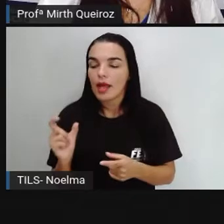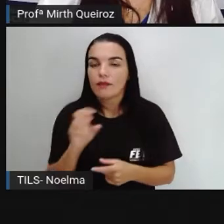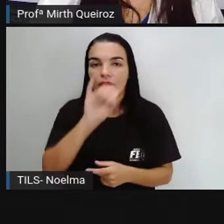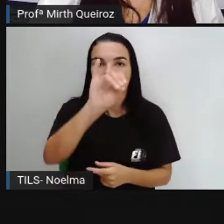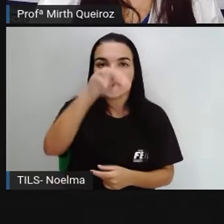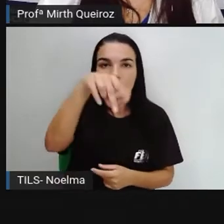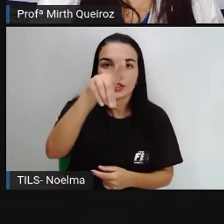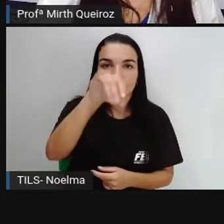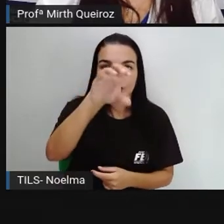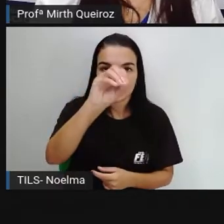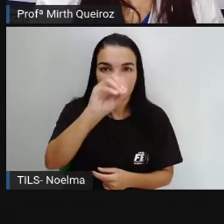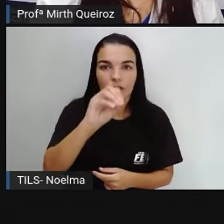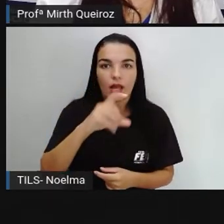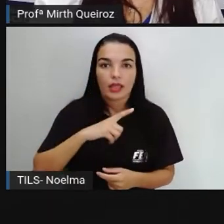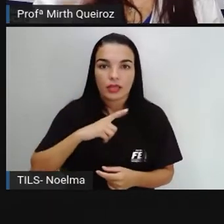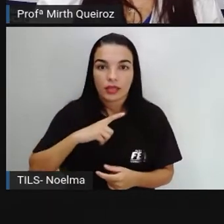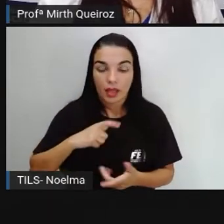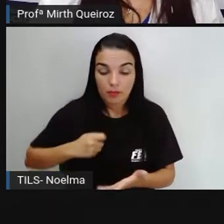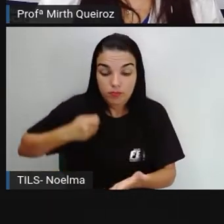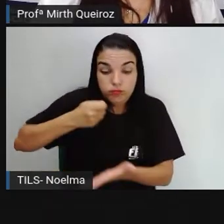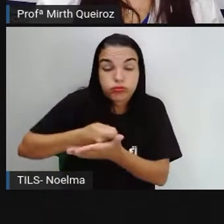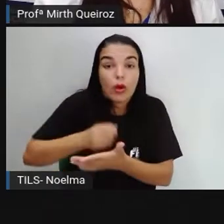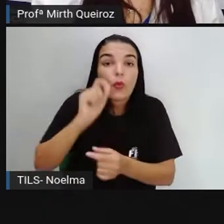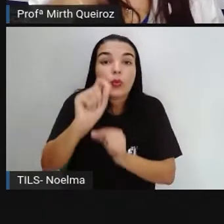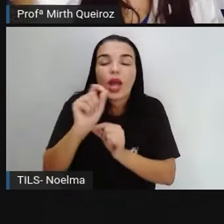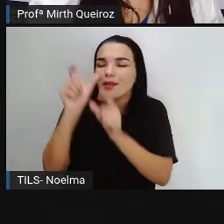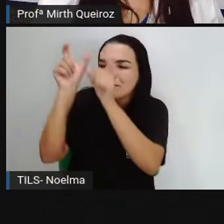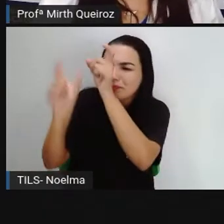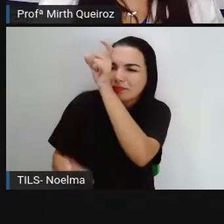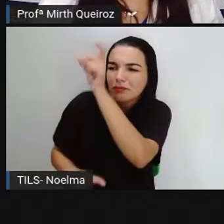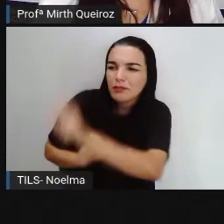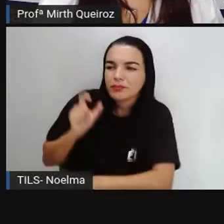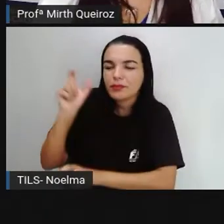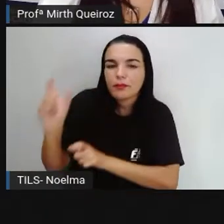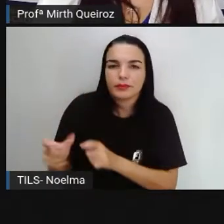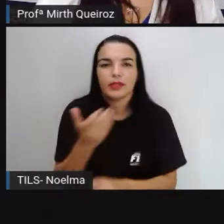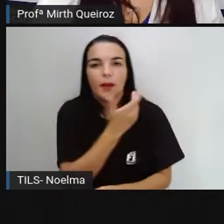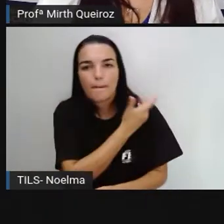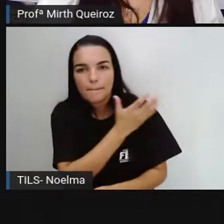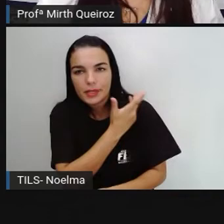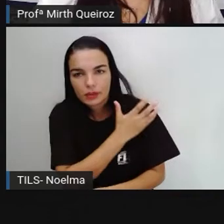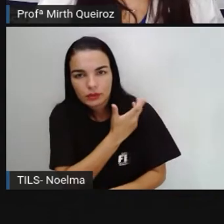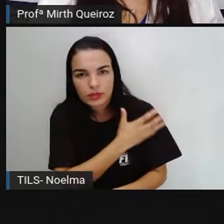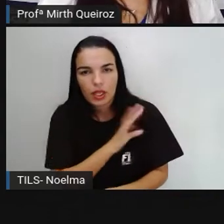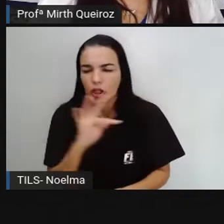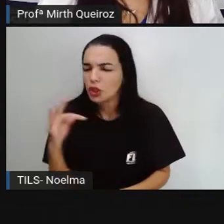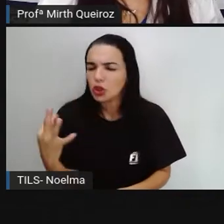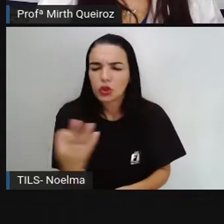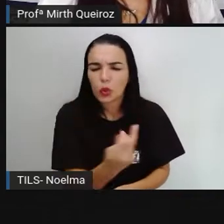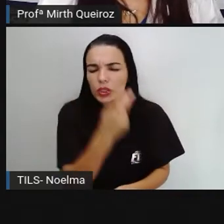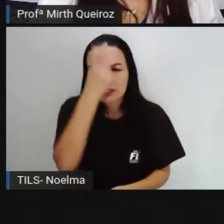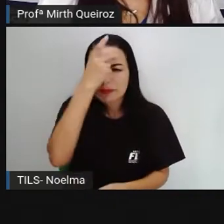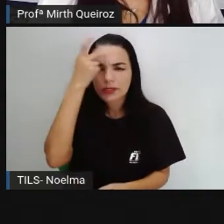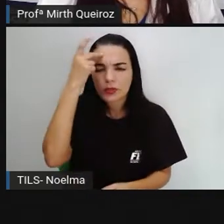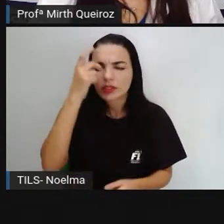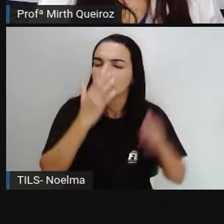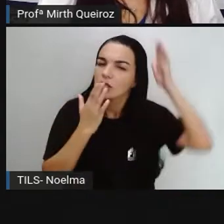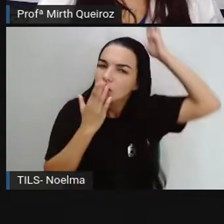reforçar o estereotipo, né, o estereótipo, na verdade, de que todos os povos